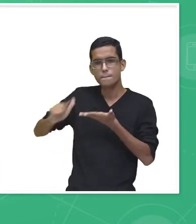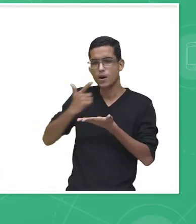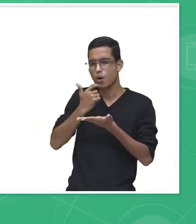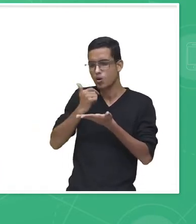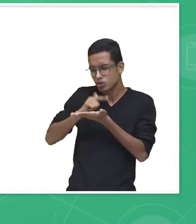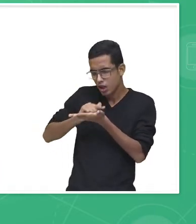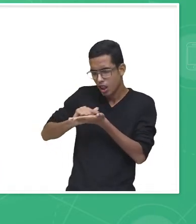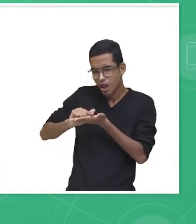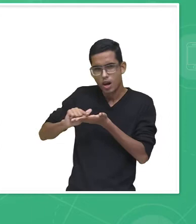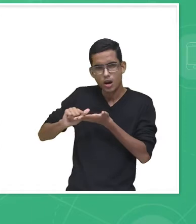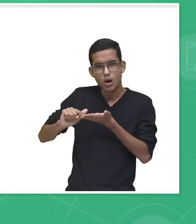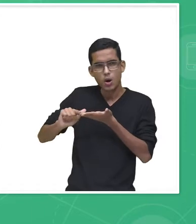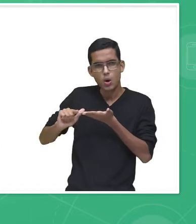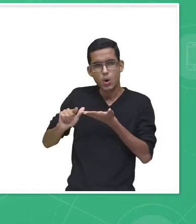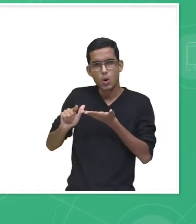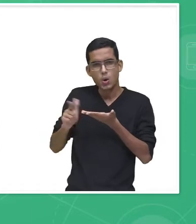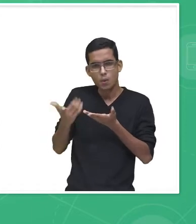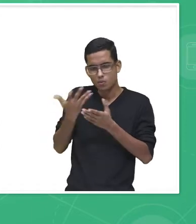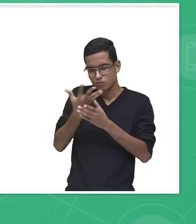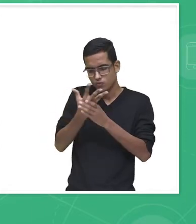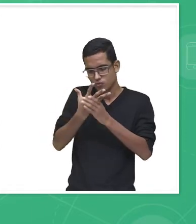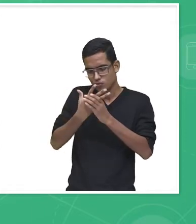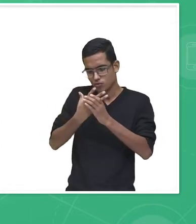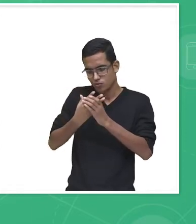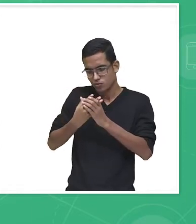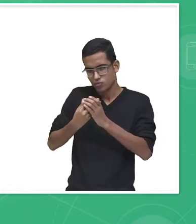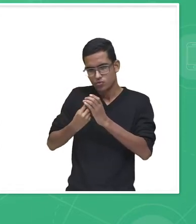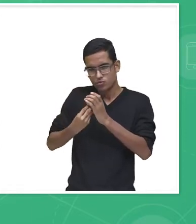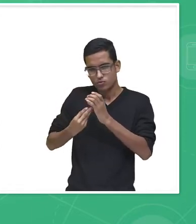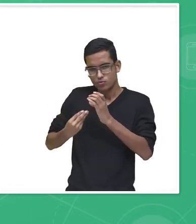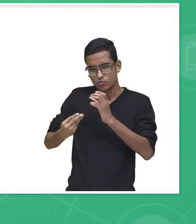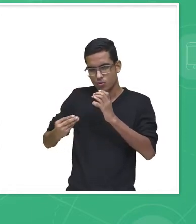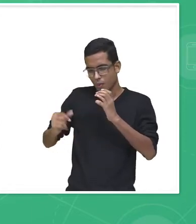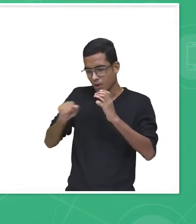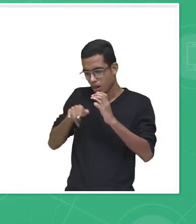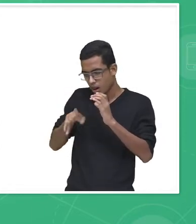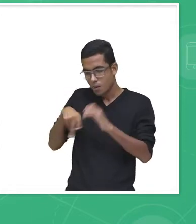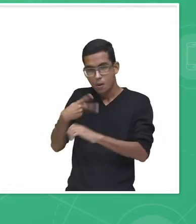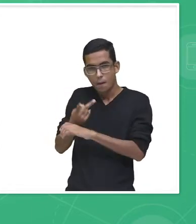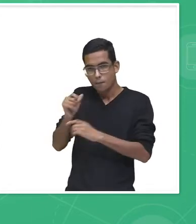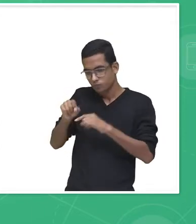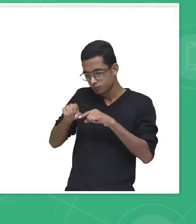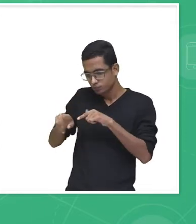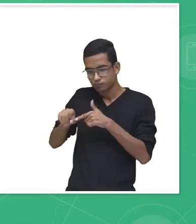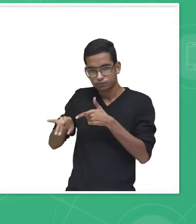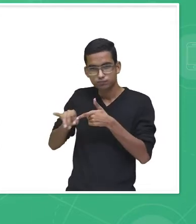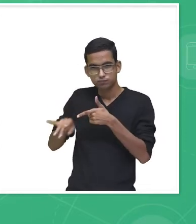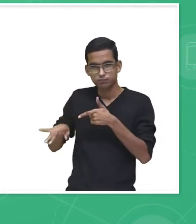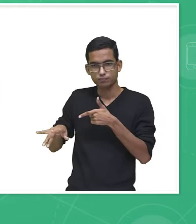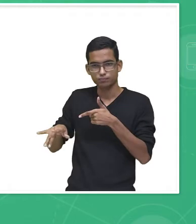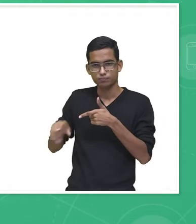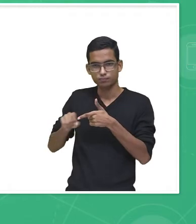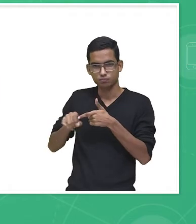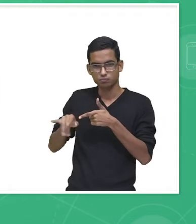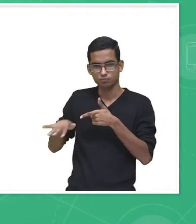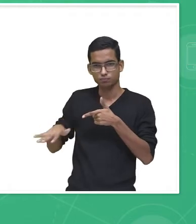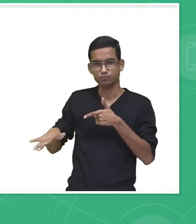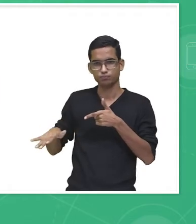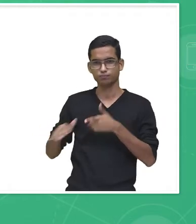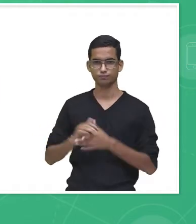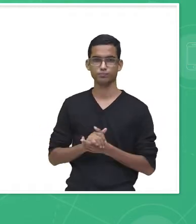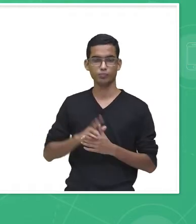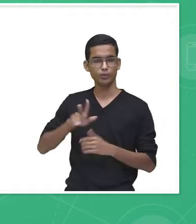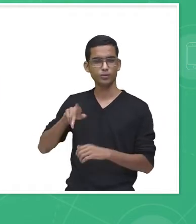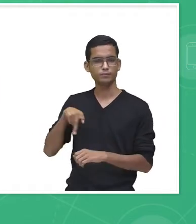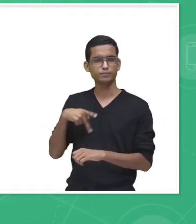sangue do nosso corpo passa por dentro dos rins para urina ser formada tá certo o próximo órgão aí do